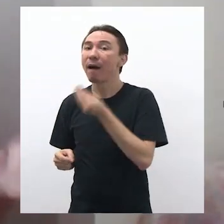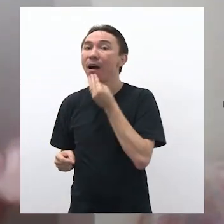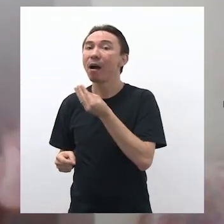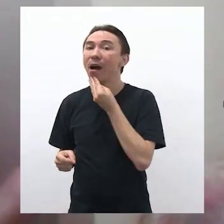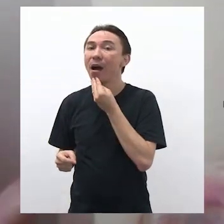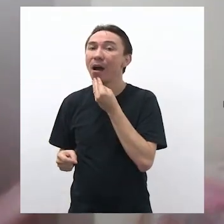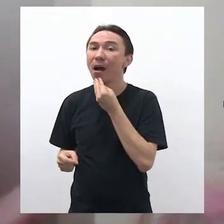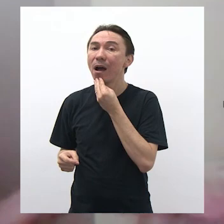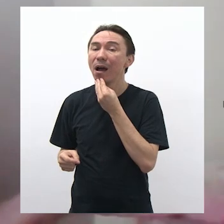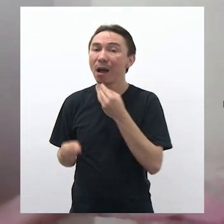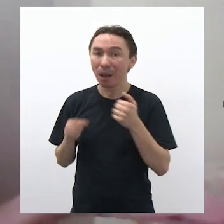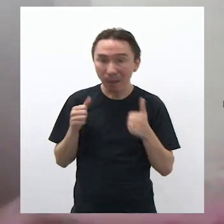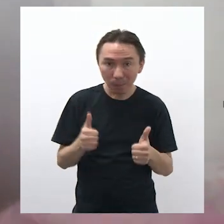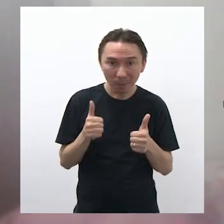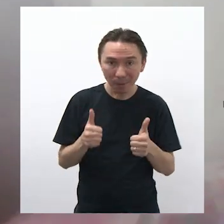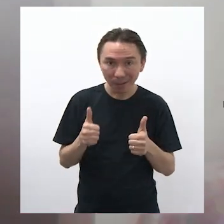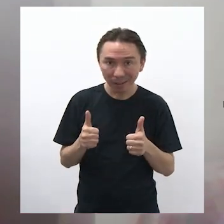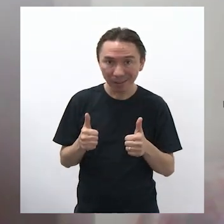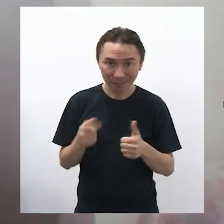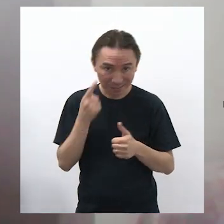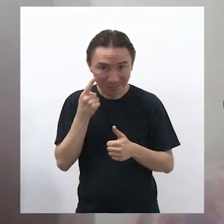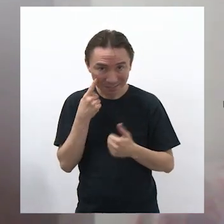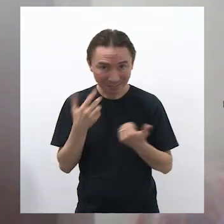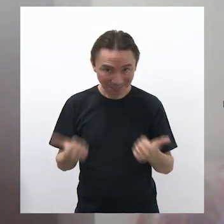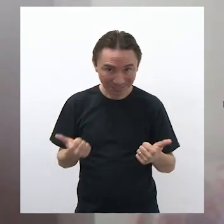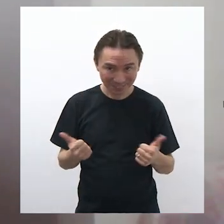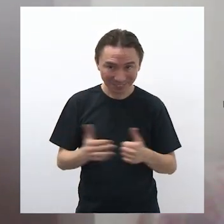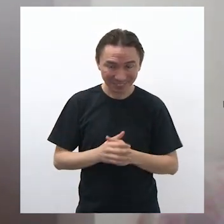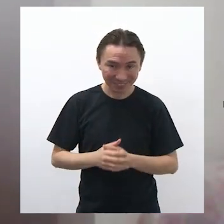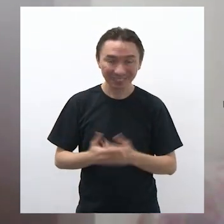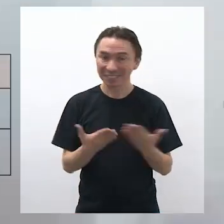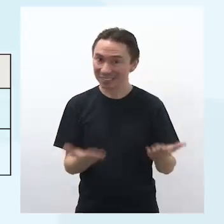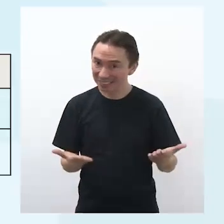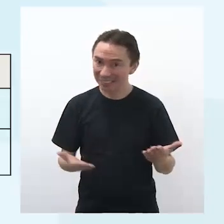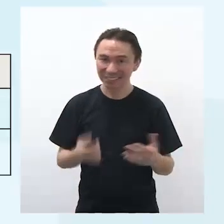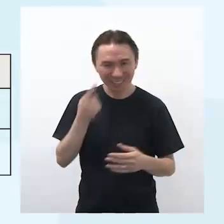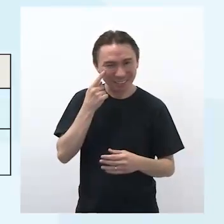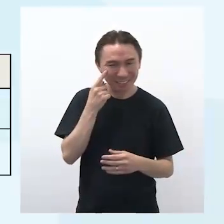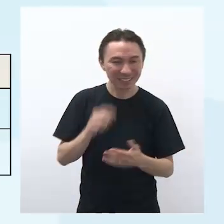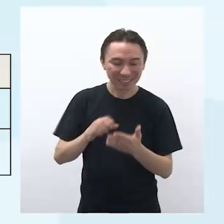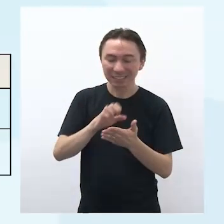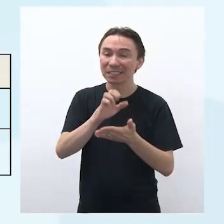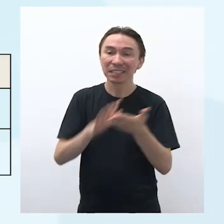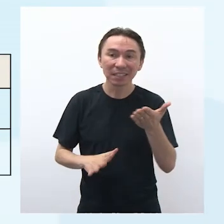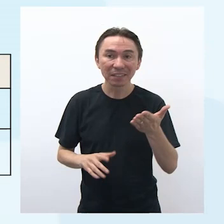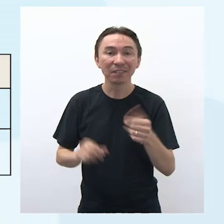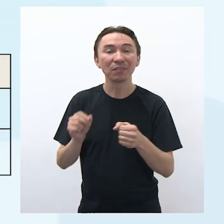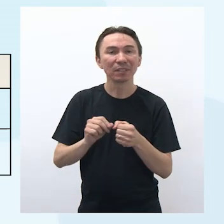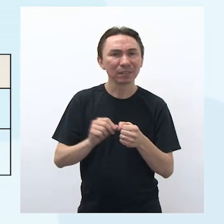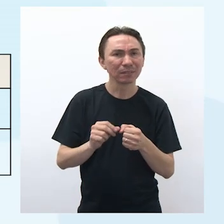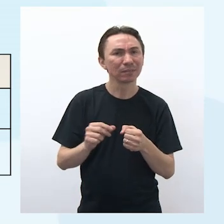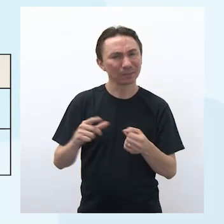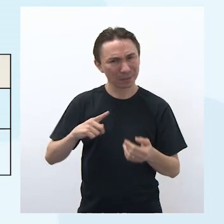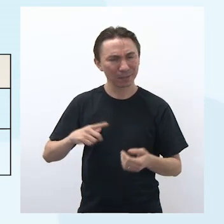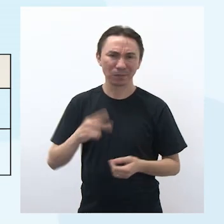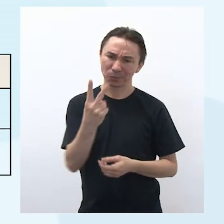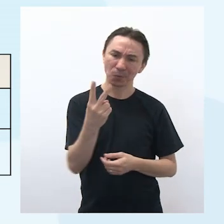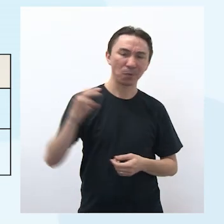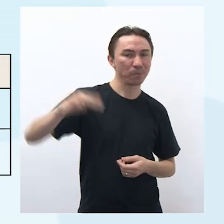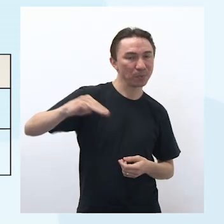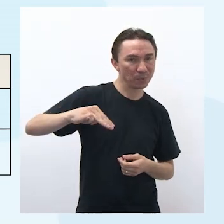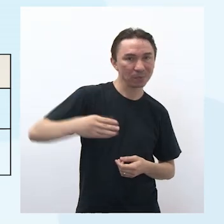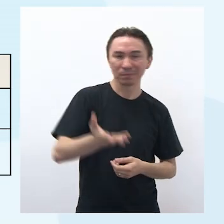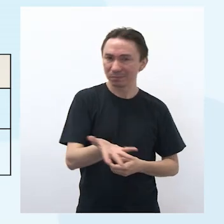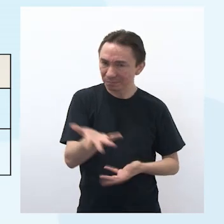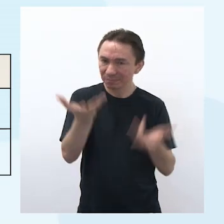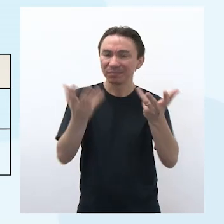possibilidade também que ela trouxe para as nossas vidas. E para fazer e para iniciar esse exercício, a gente vai dar aí 2 minutos para vocês, para